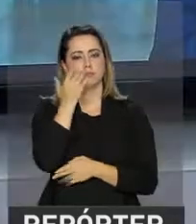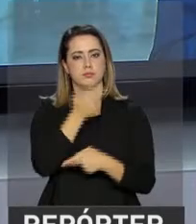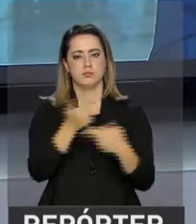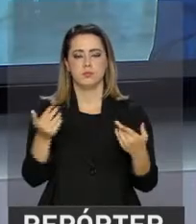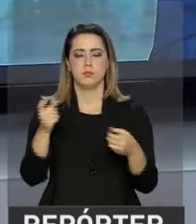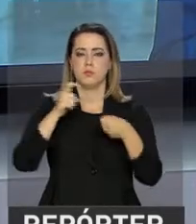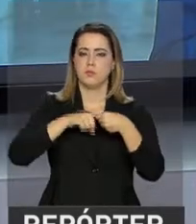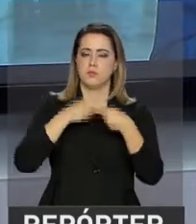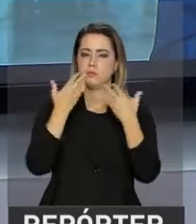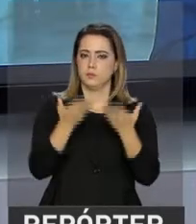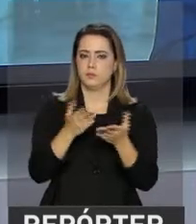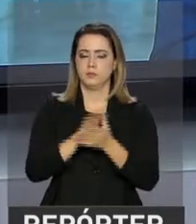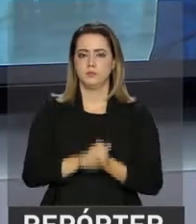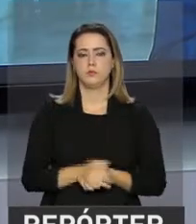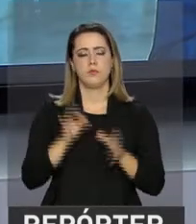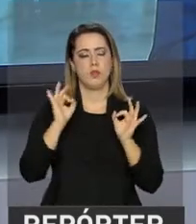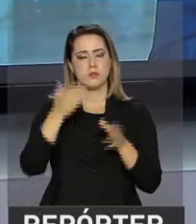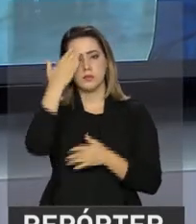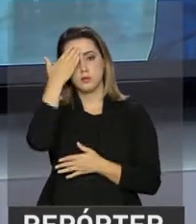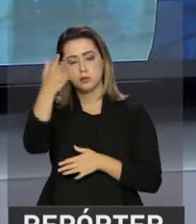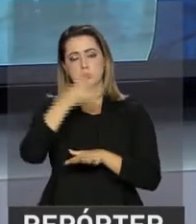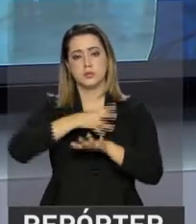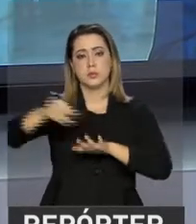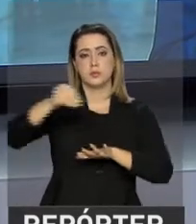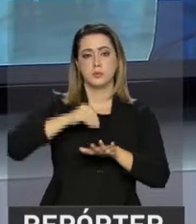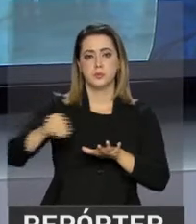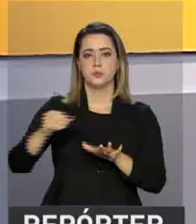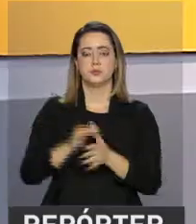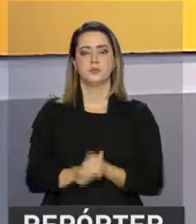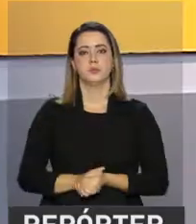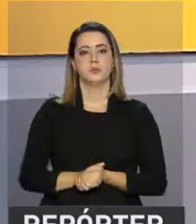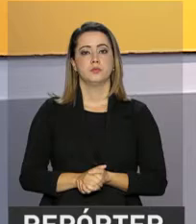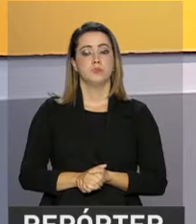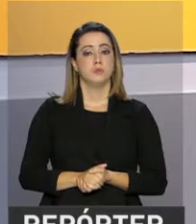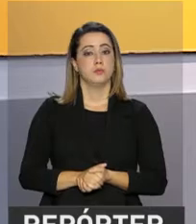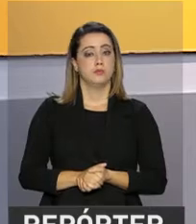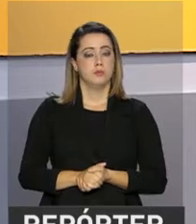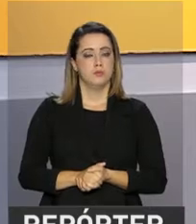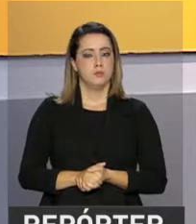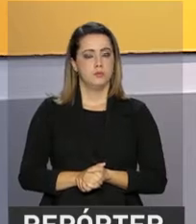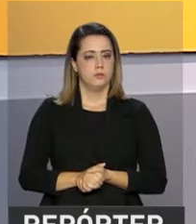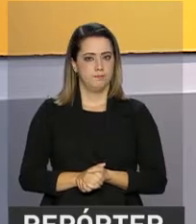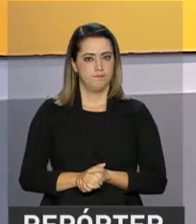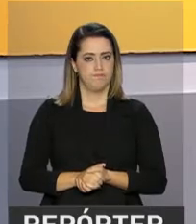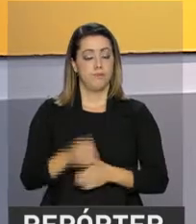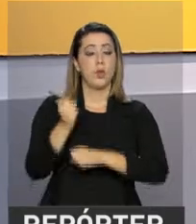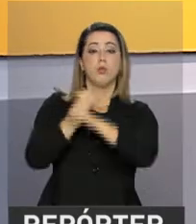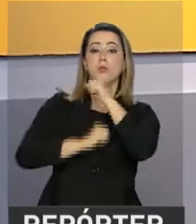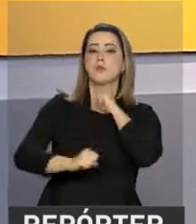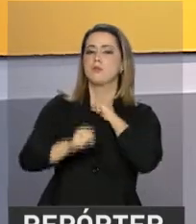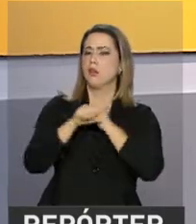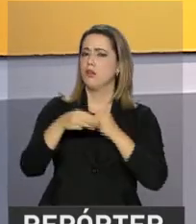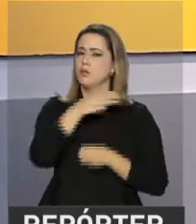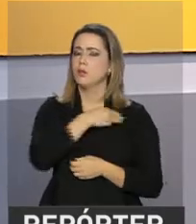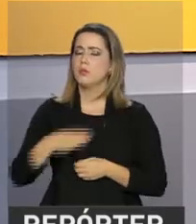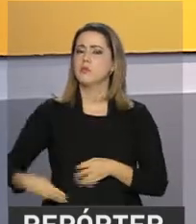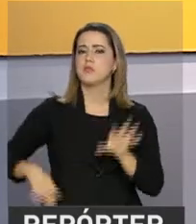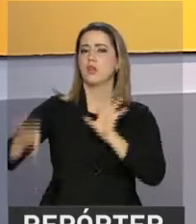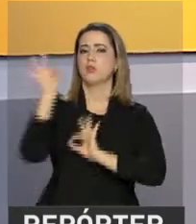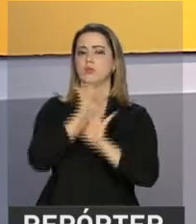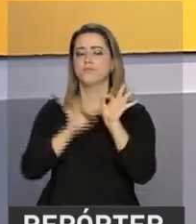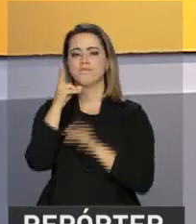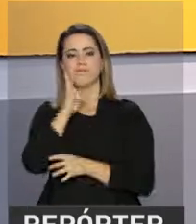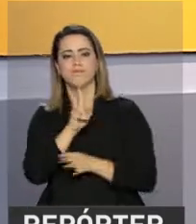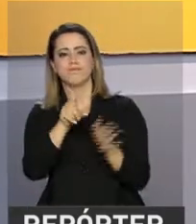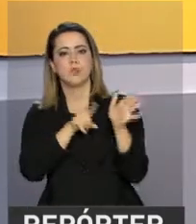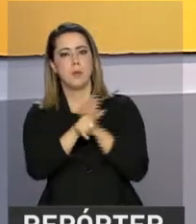estúdio, Thaísa. Obrigada, Paulo, pelas suas informações. No ano passado, o Ministério do Planejamento fez um levantamento